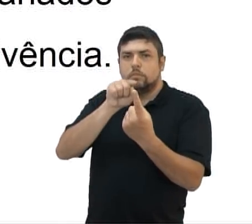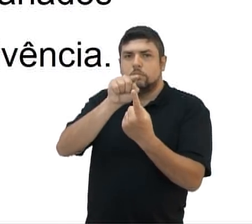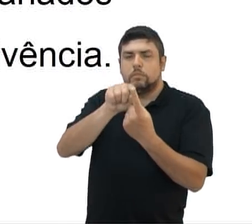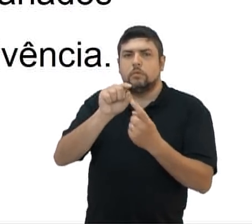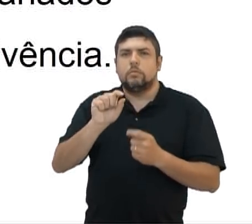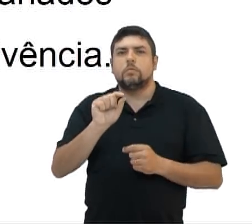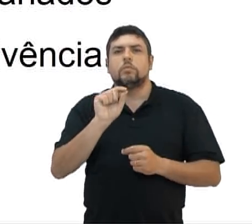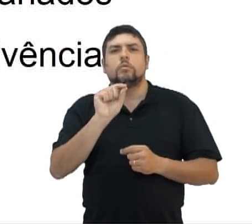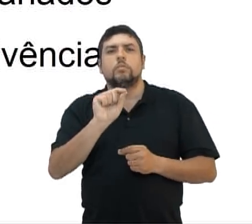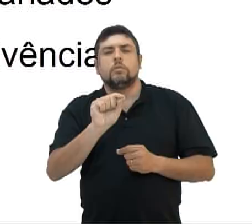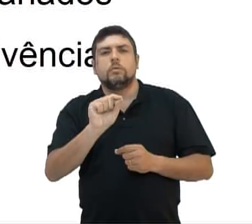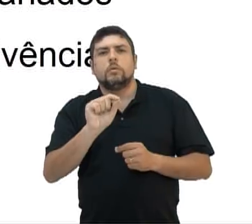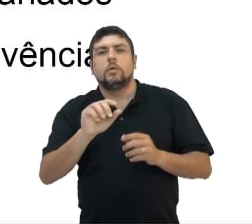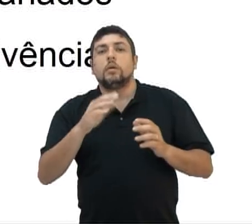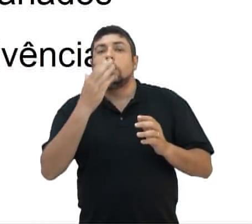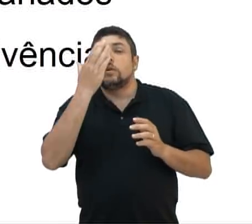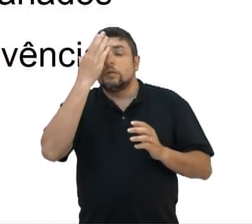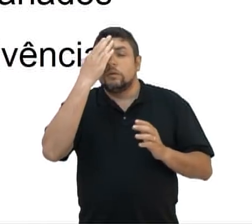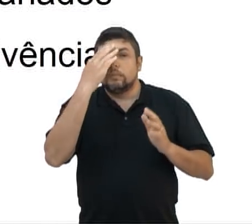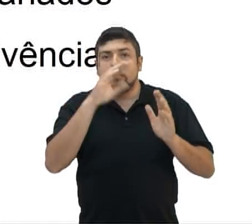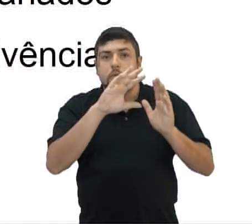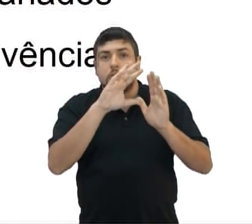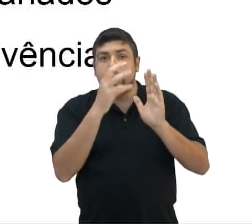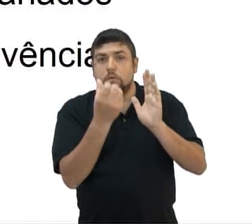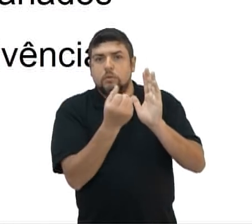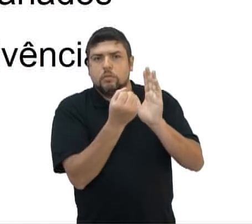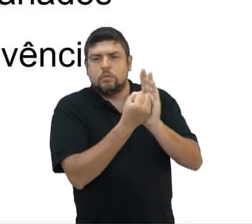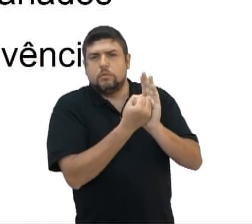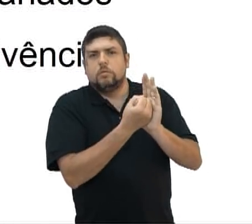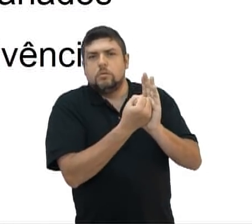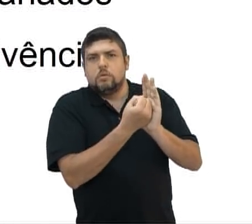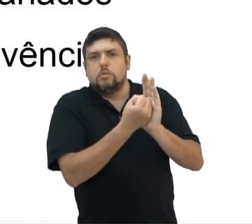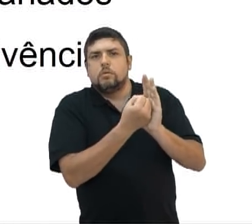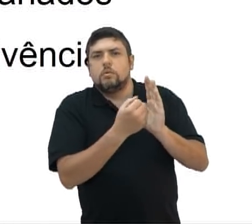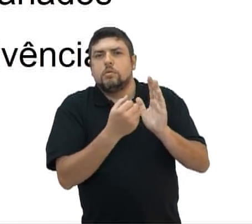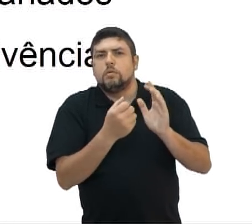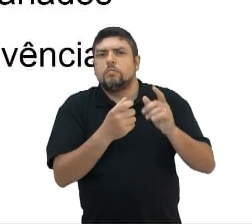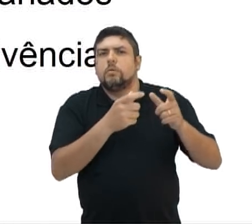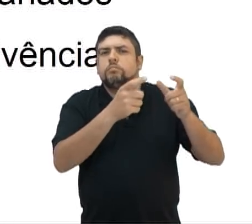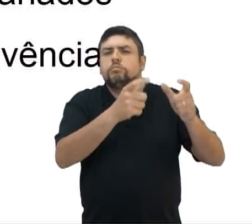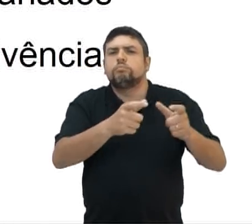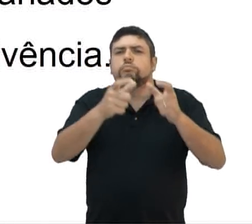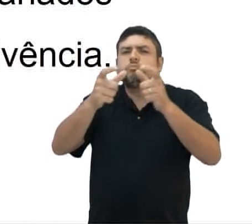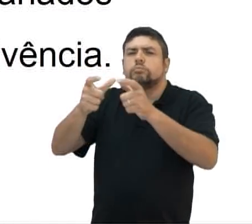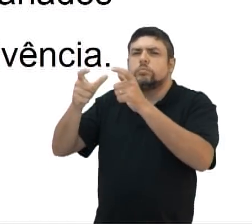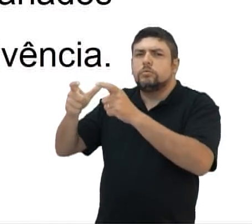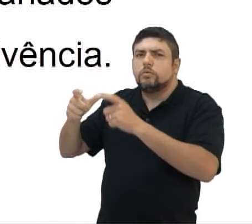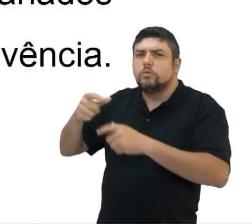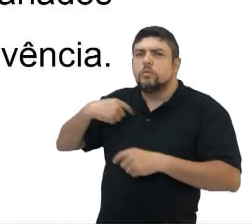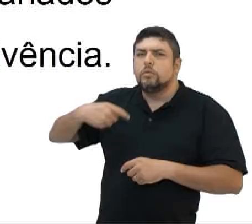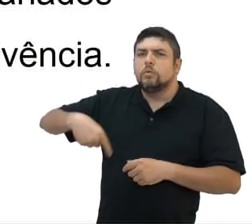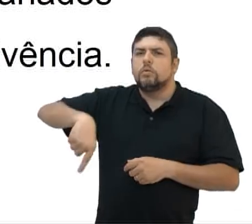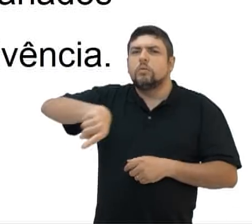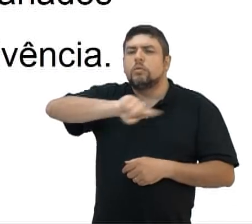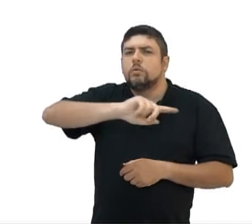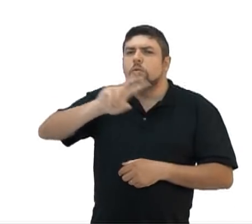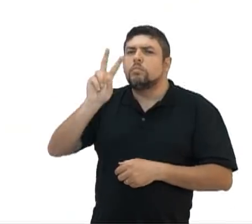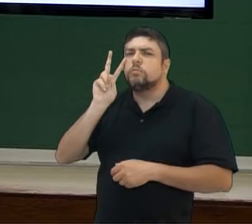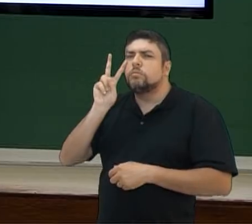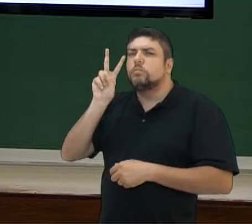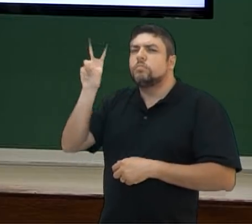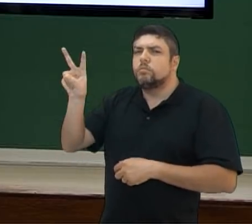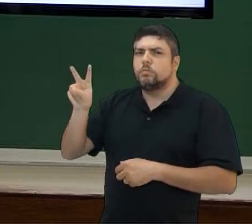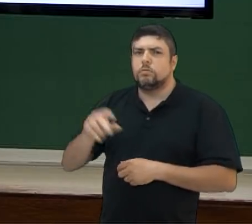é identificar os símbolos presentes nos variados momentos do nosso cotidiano, no nosso espaço de